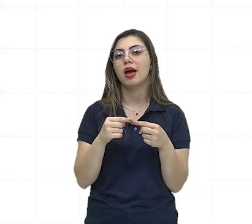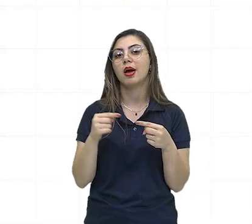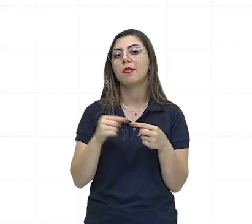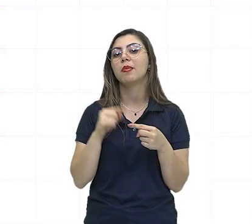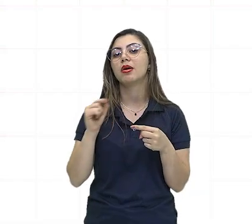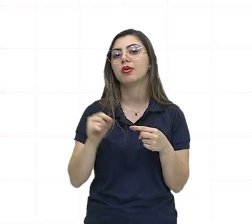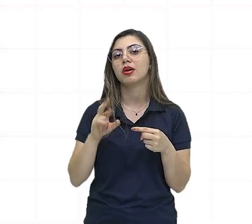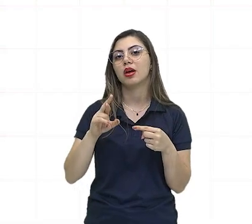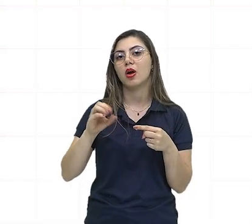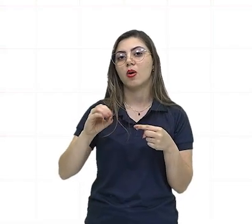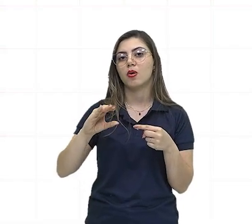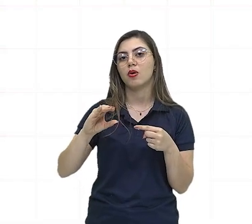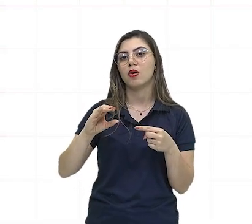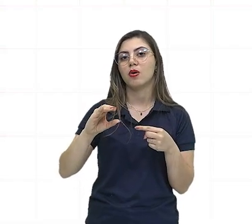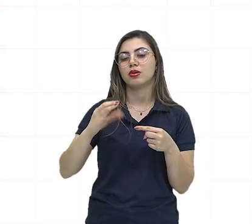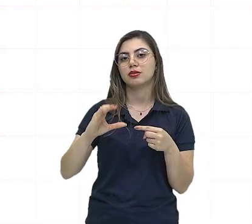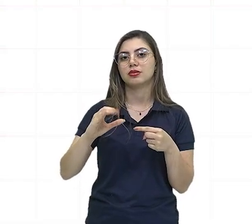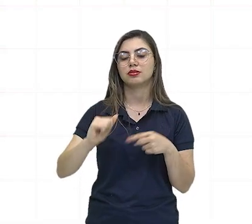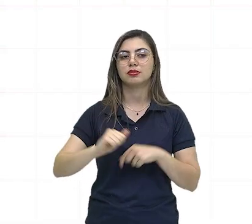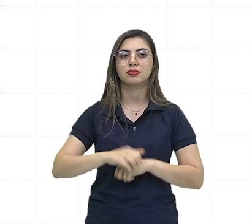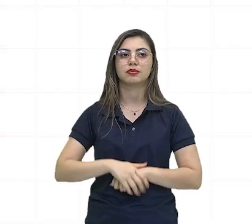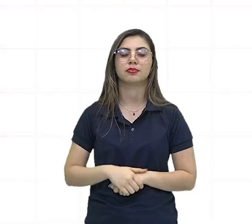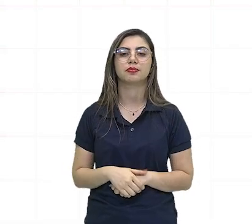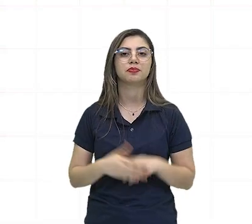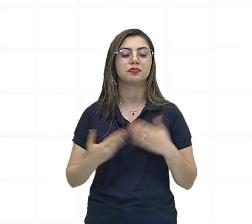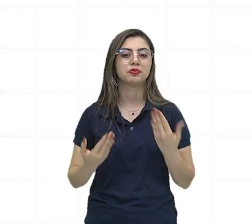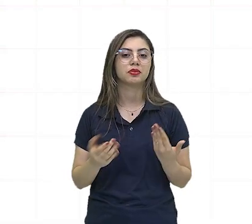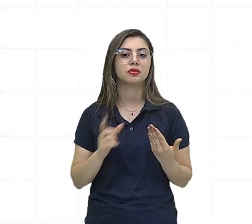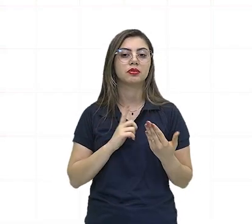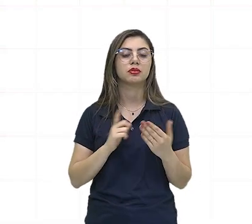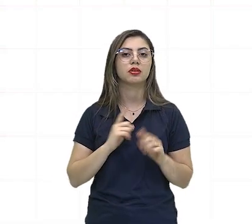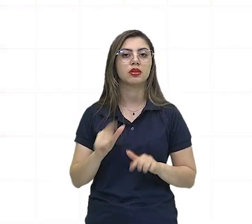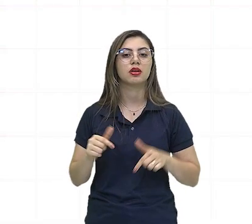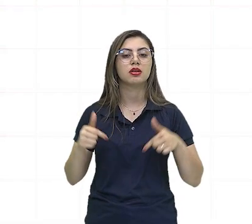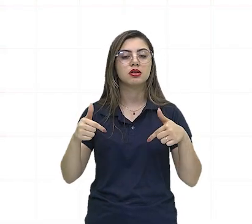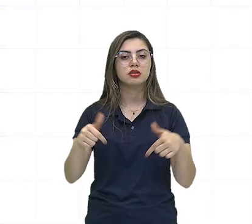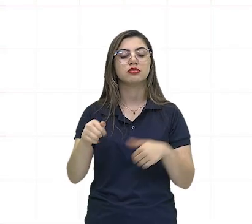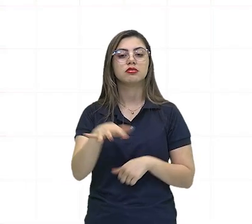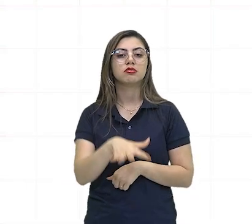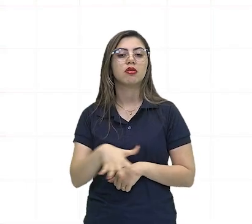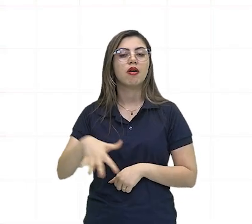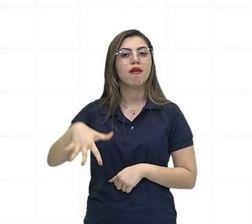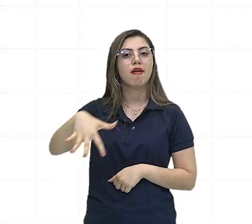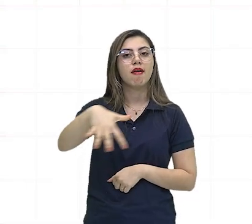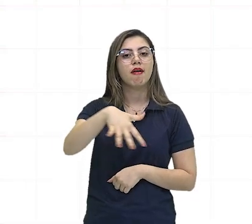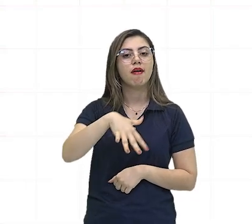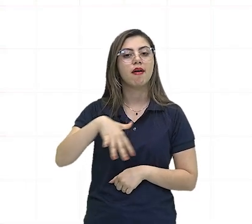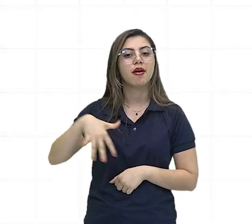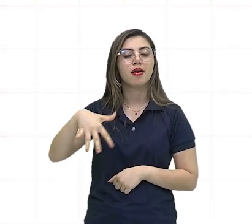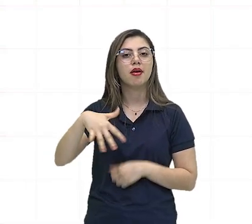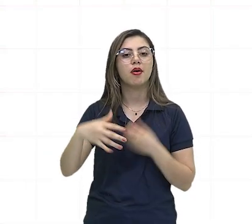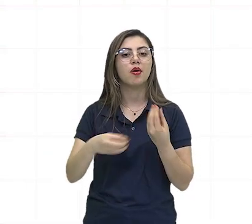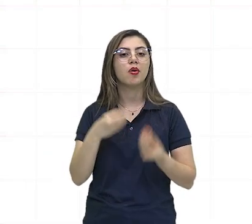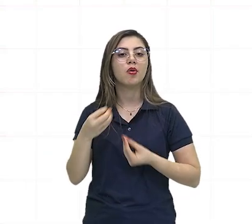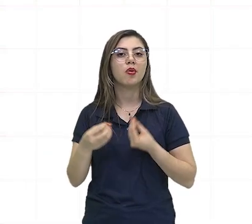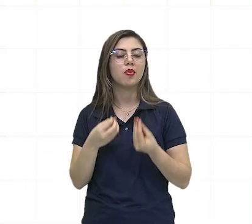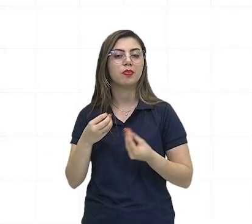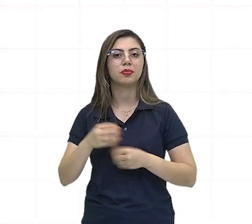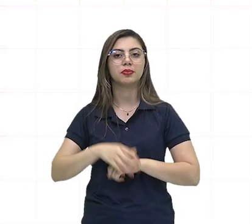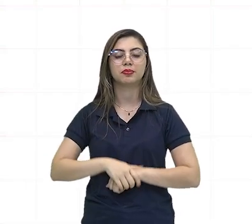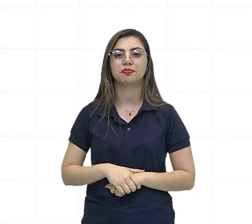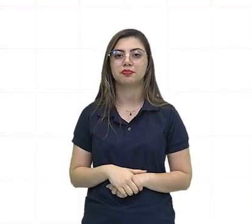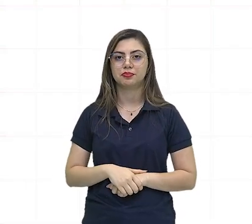né, de roça. Então, ela é praticada geralmente a agricultura itinerante,